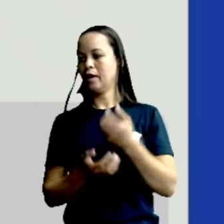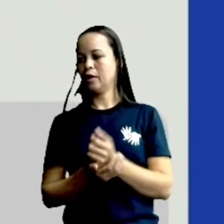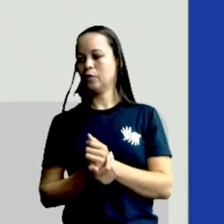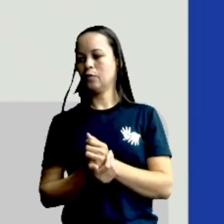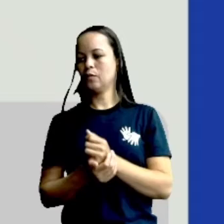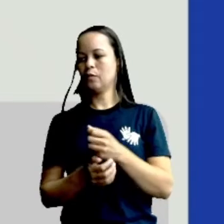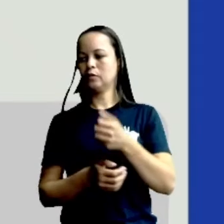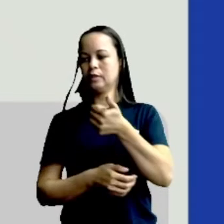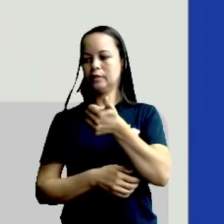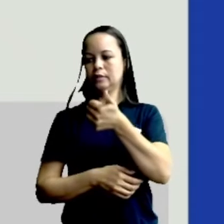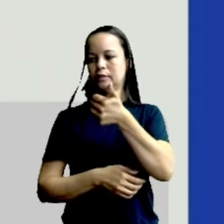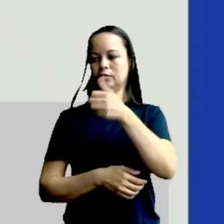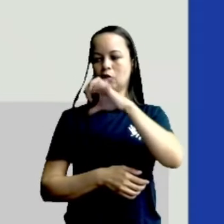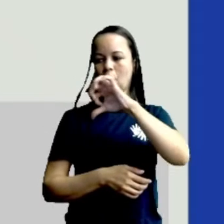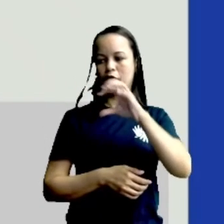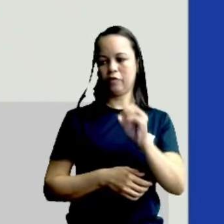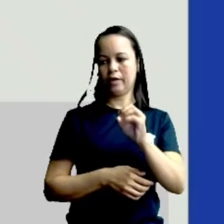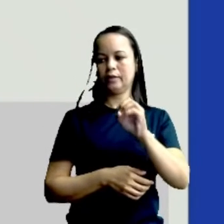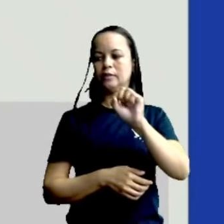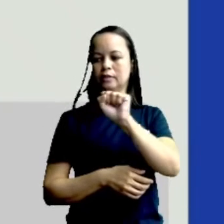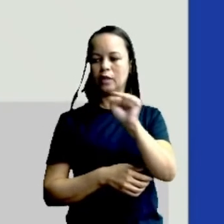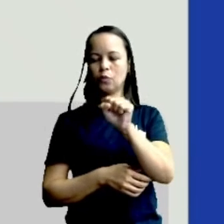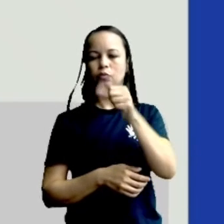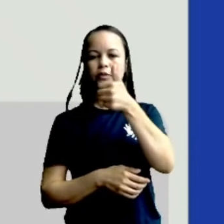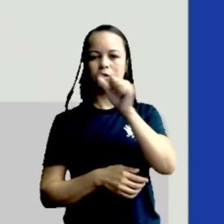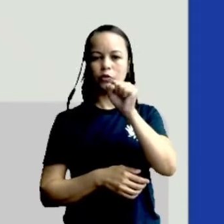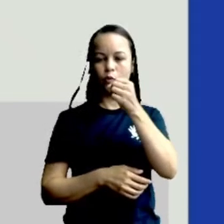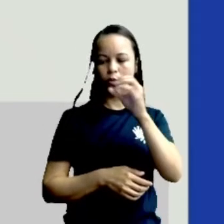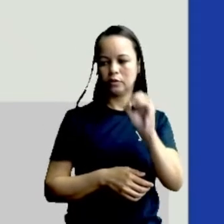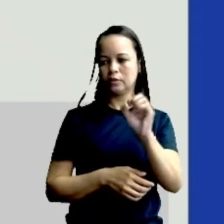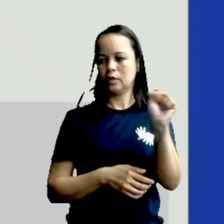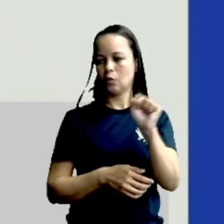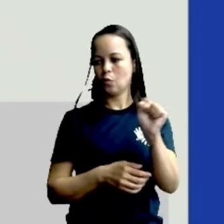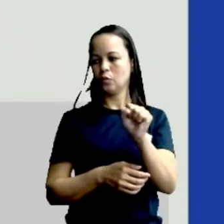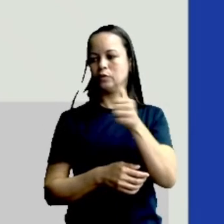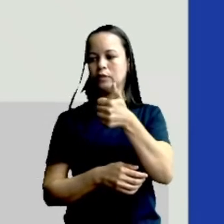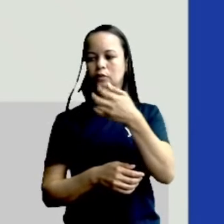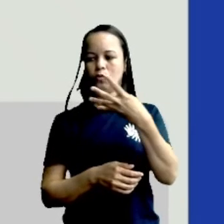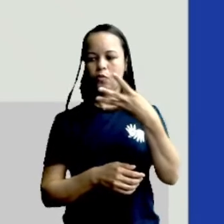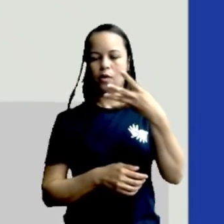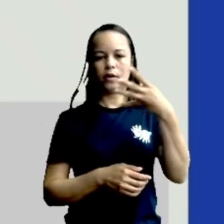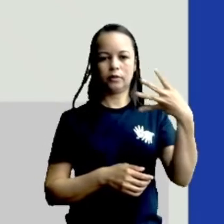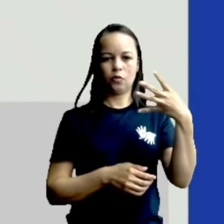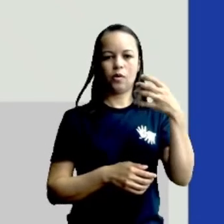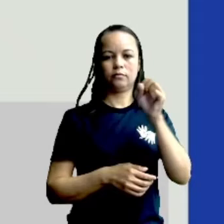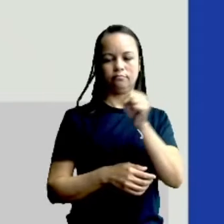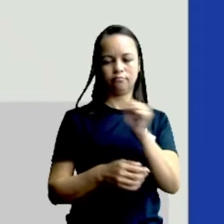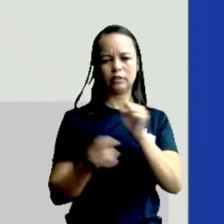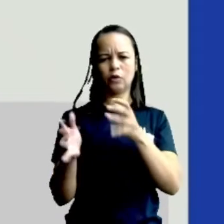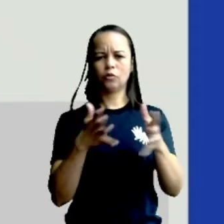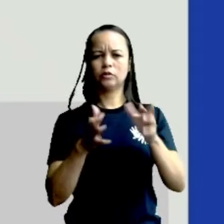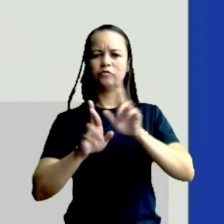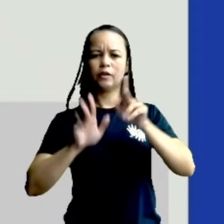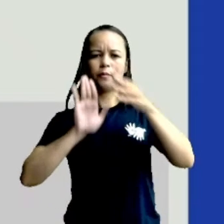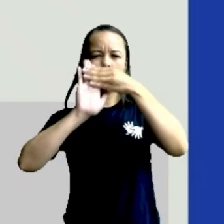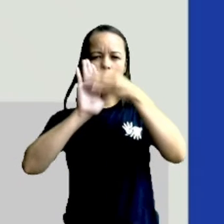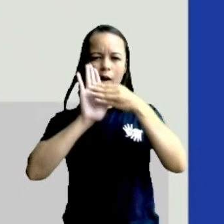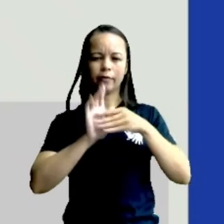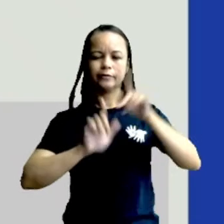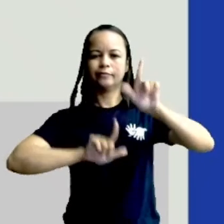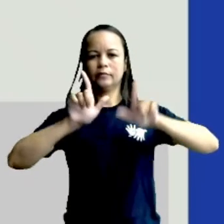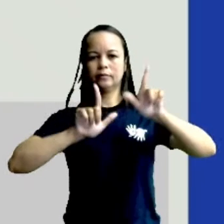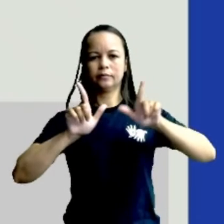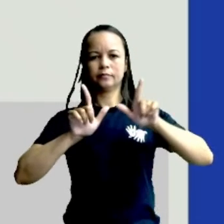e 144 segundos de tempo gratuito de propaganda na televisão, com diferentes números de